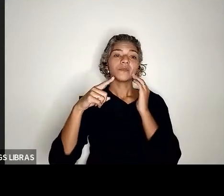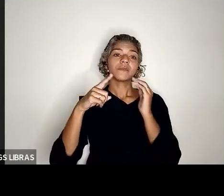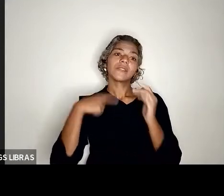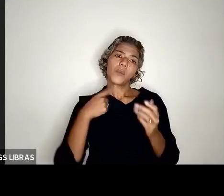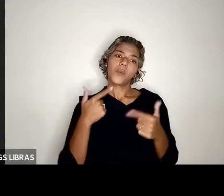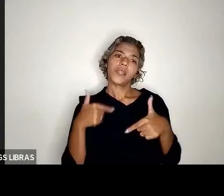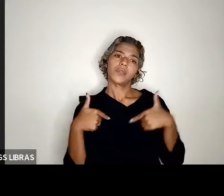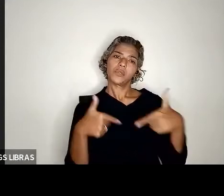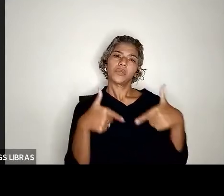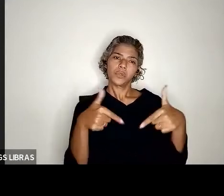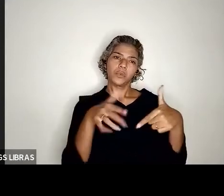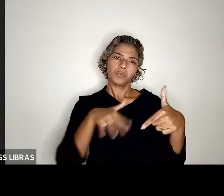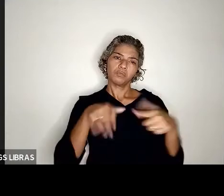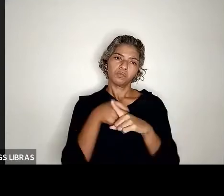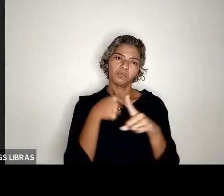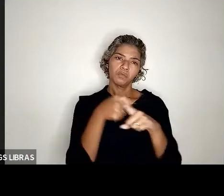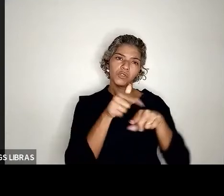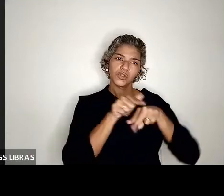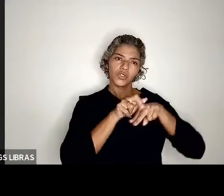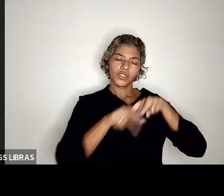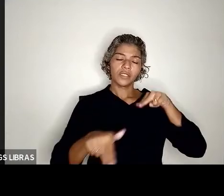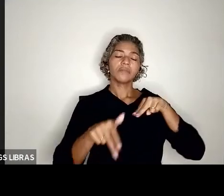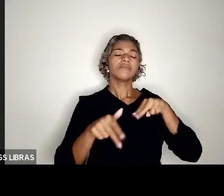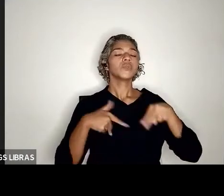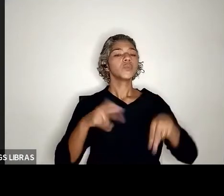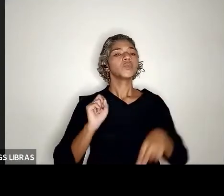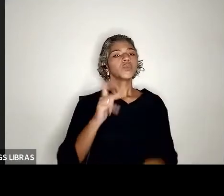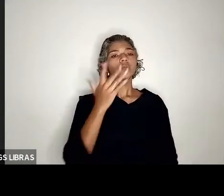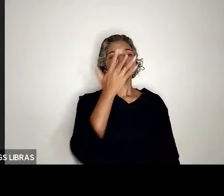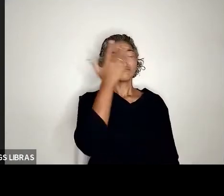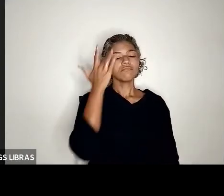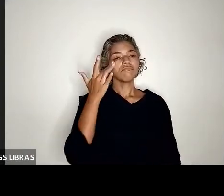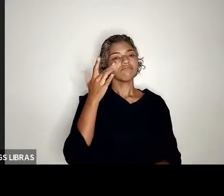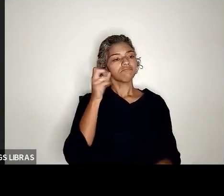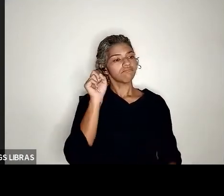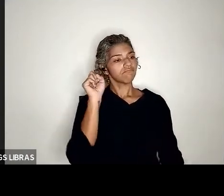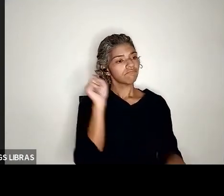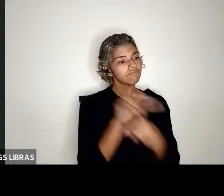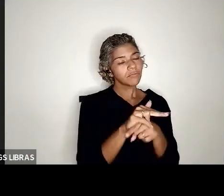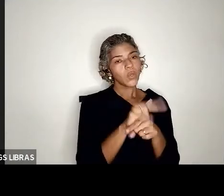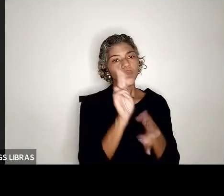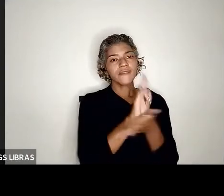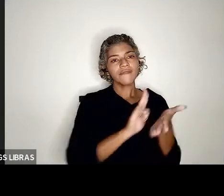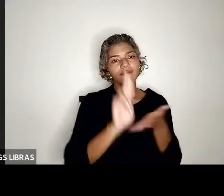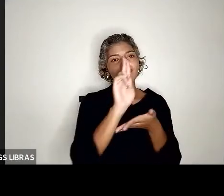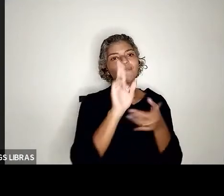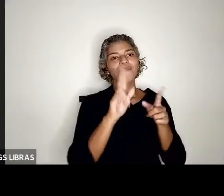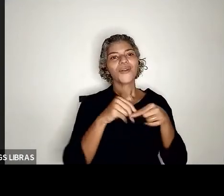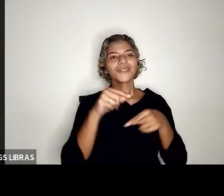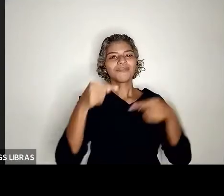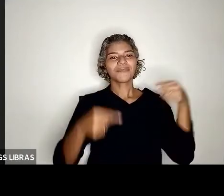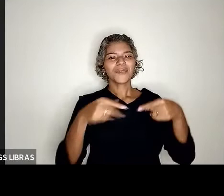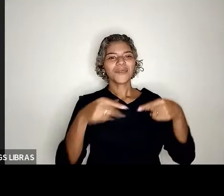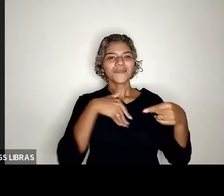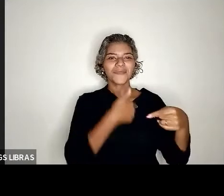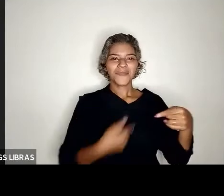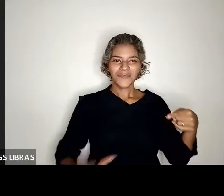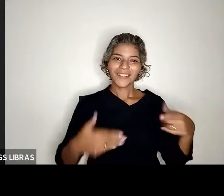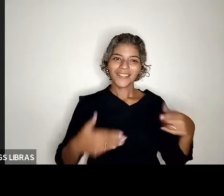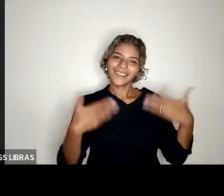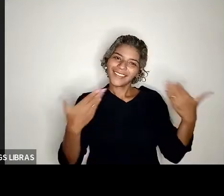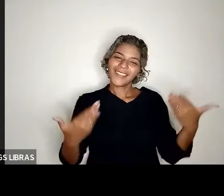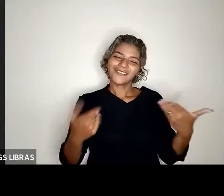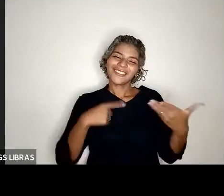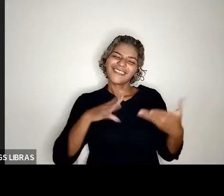uma pessoa que entrou na universidade através das políticas públicas, então também tem esse atravessamento. Então,